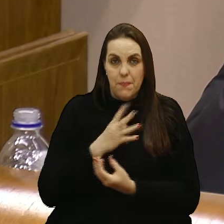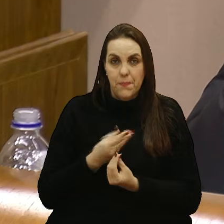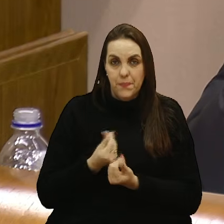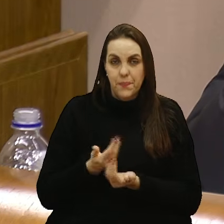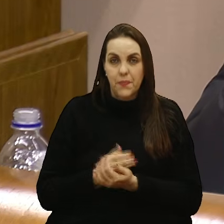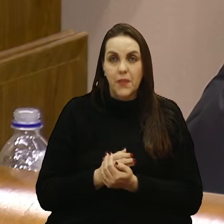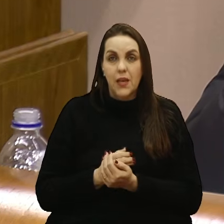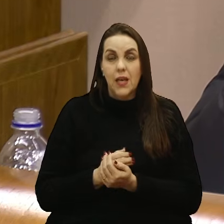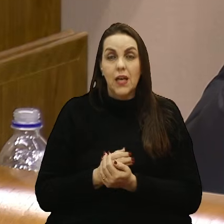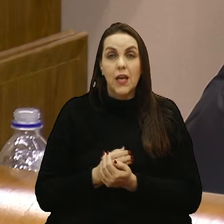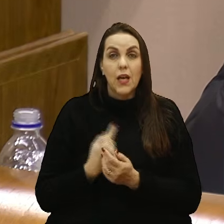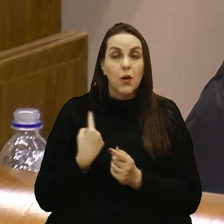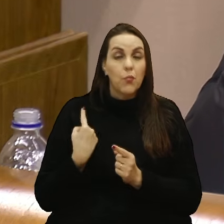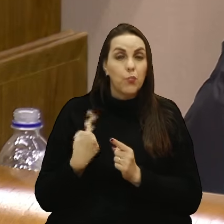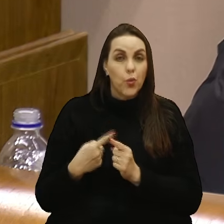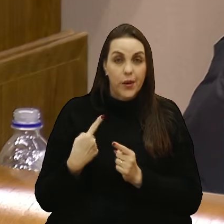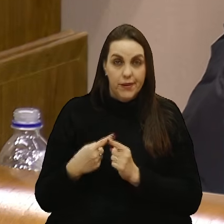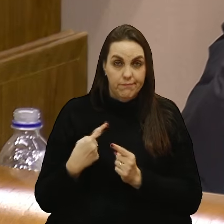Em função